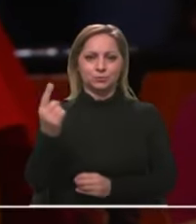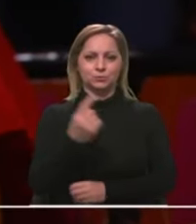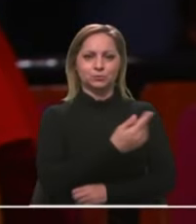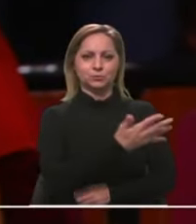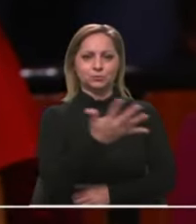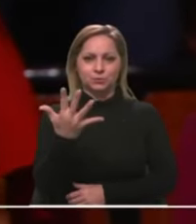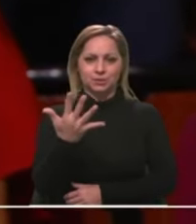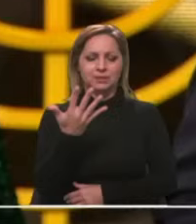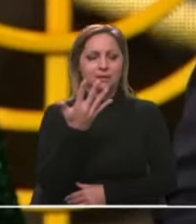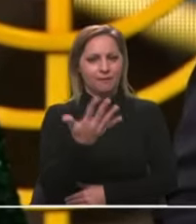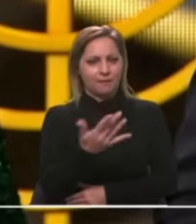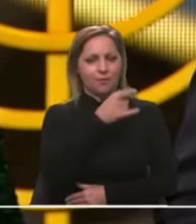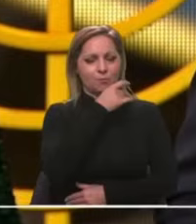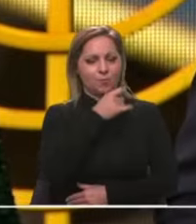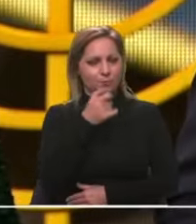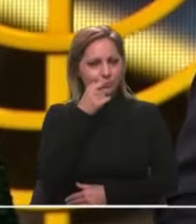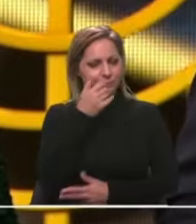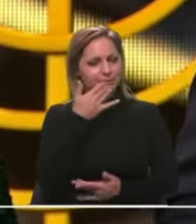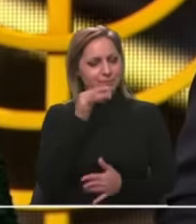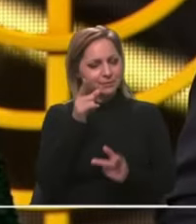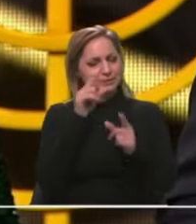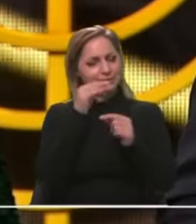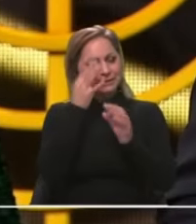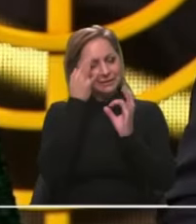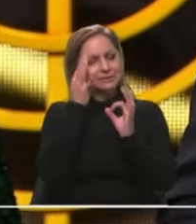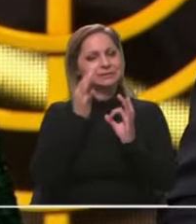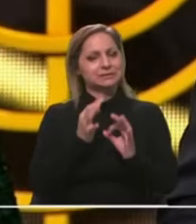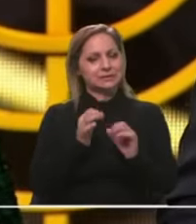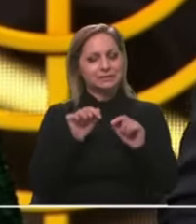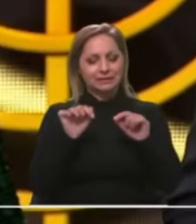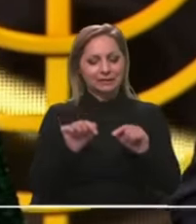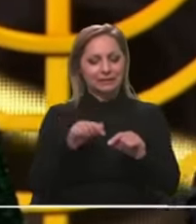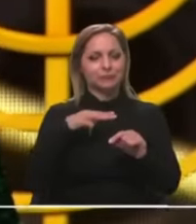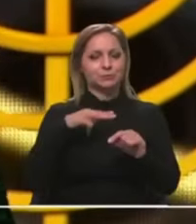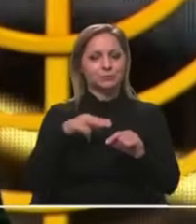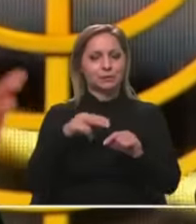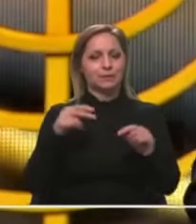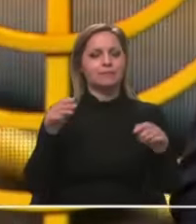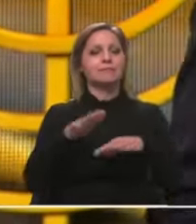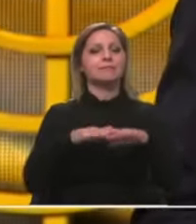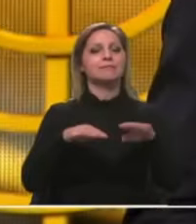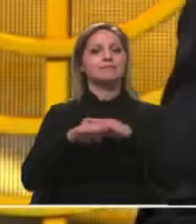promessa, mas também é já uma certeza no melhor que se faz em Portugal.